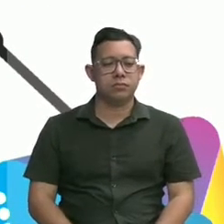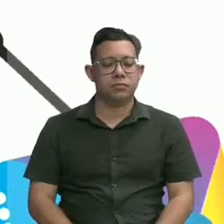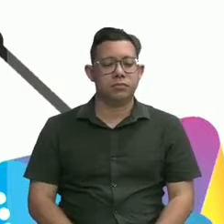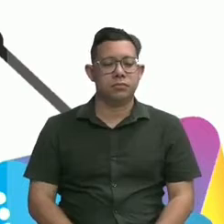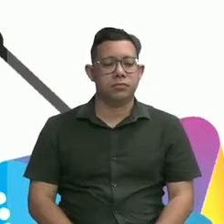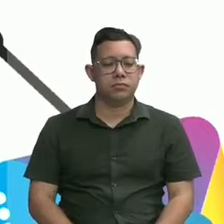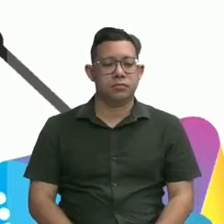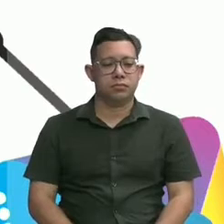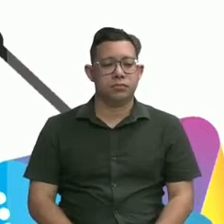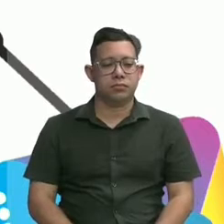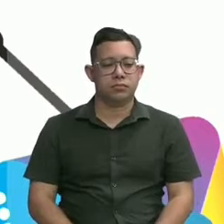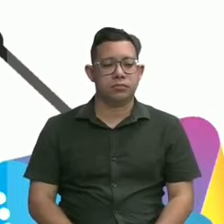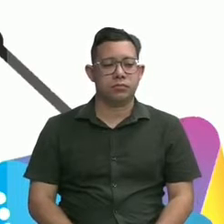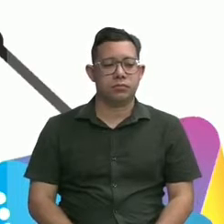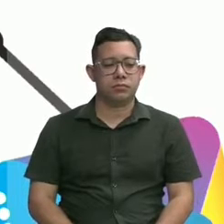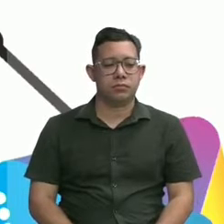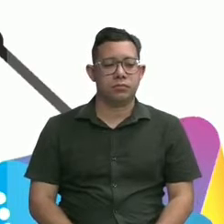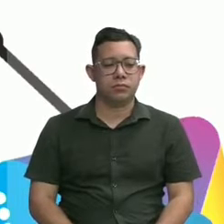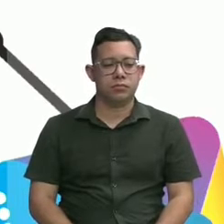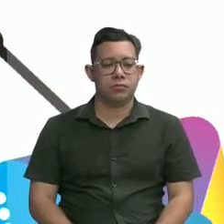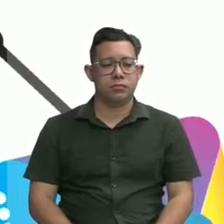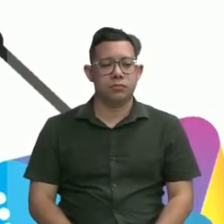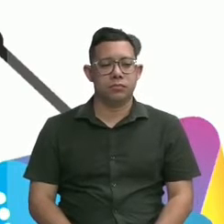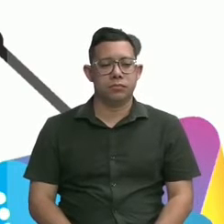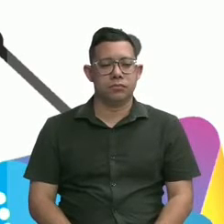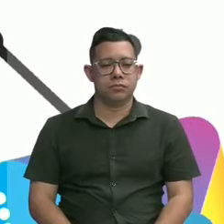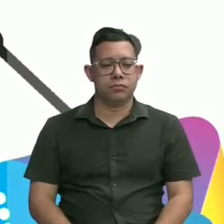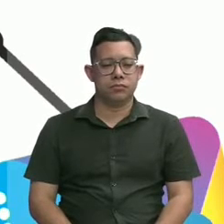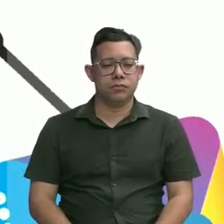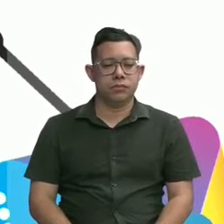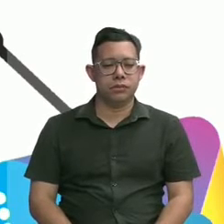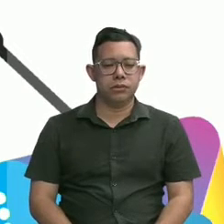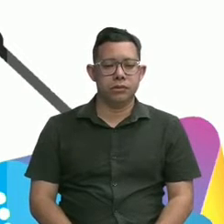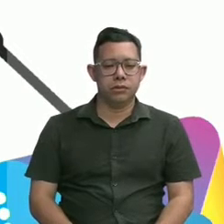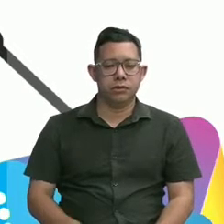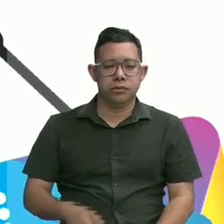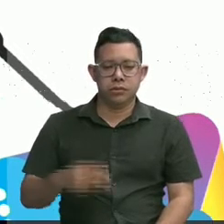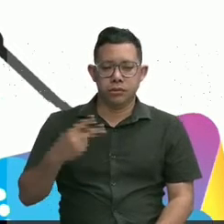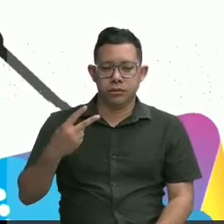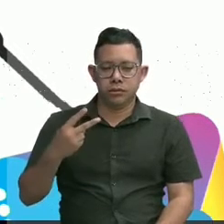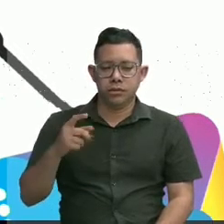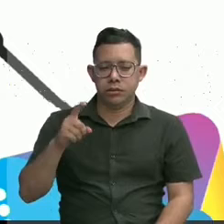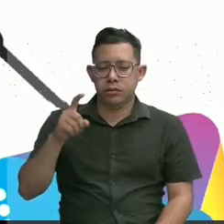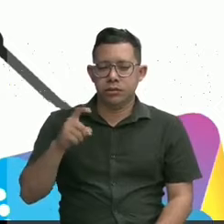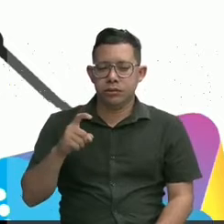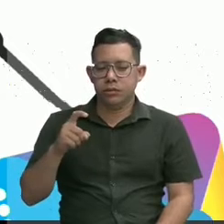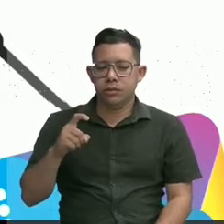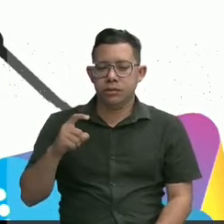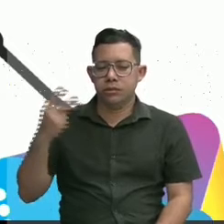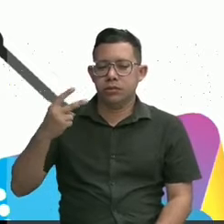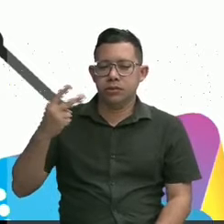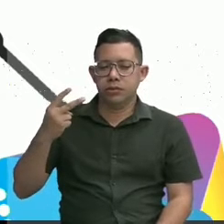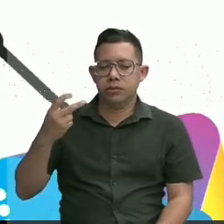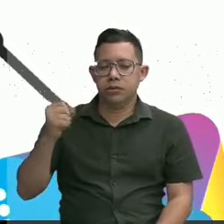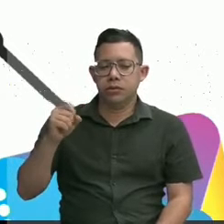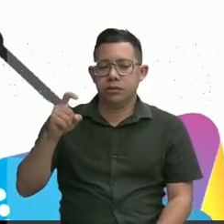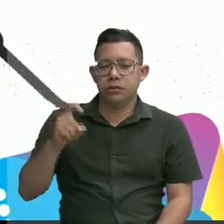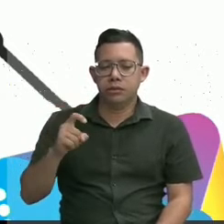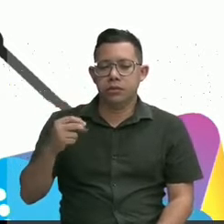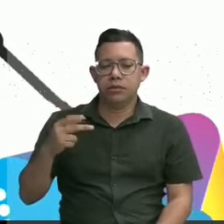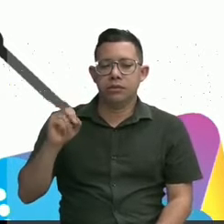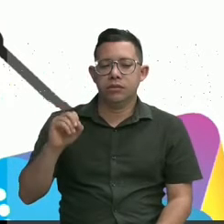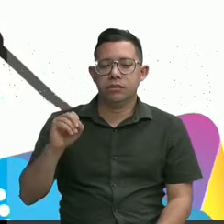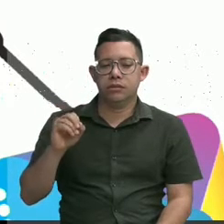os dois homens exemplo 2 eu tenho equação 2x ao quadrado + 8x = 0